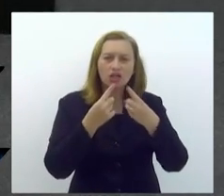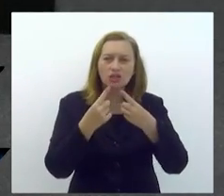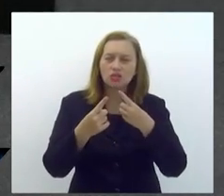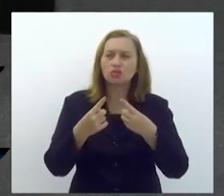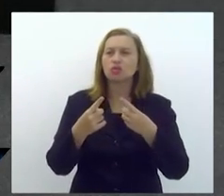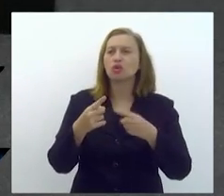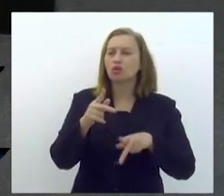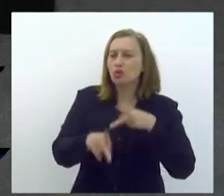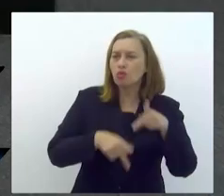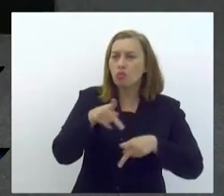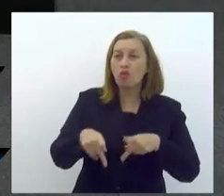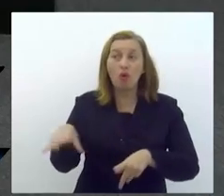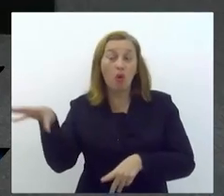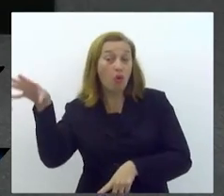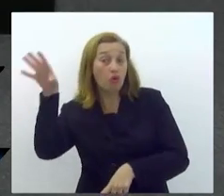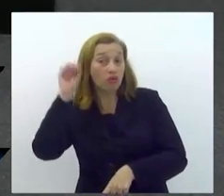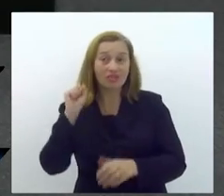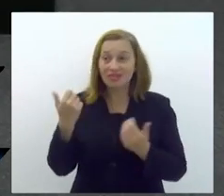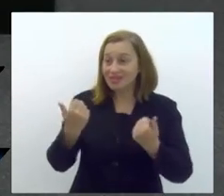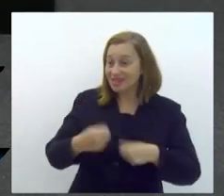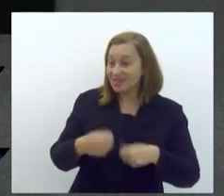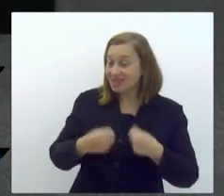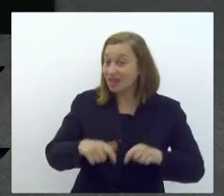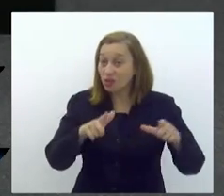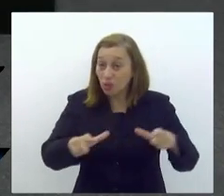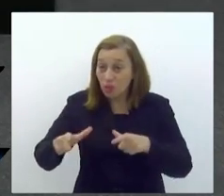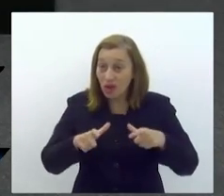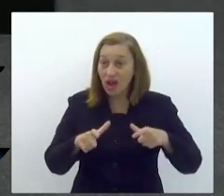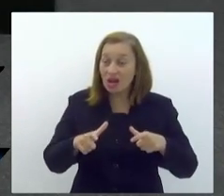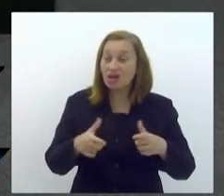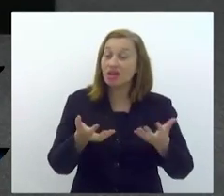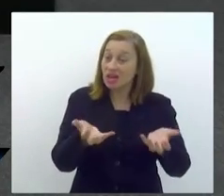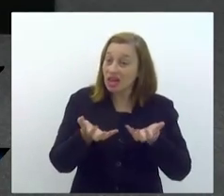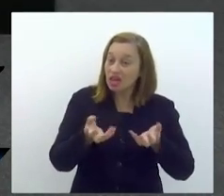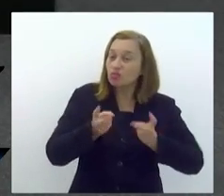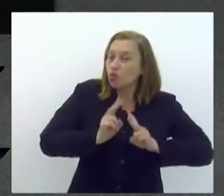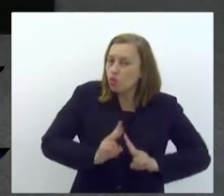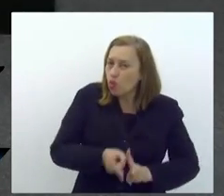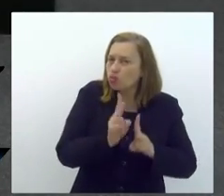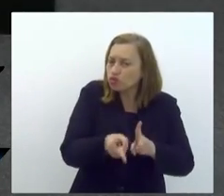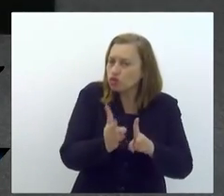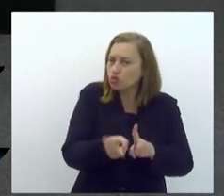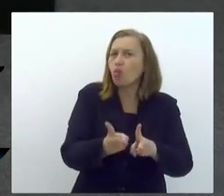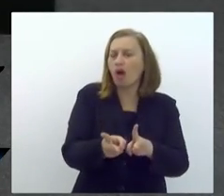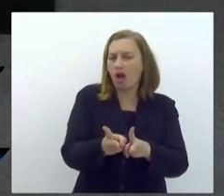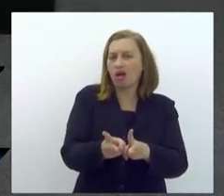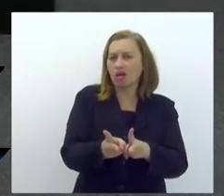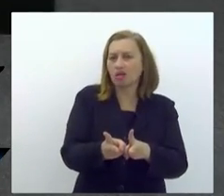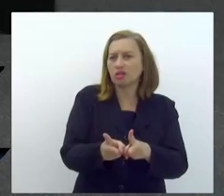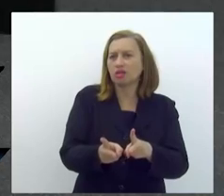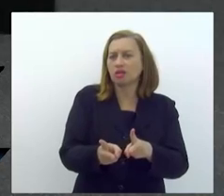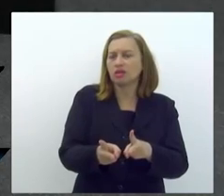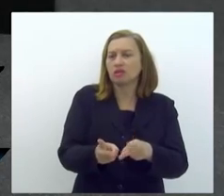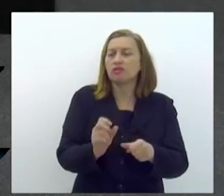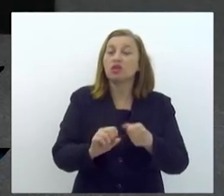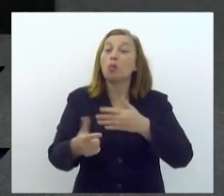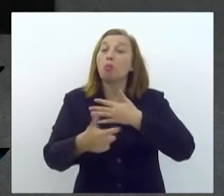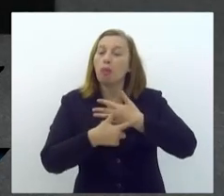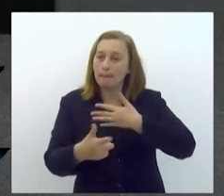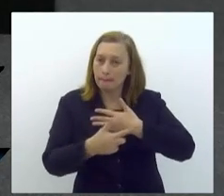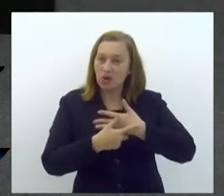as demandas locais e é assim que nós queremos continuar exercendo né o nosso